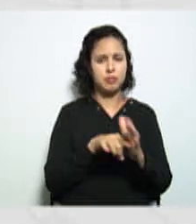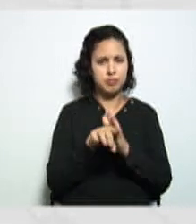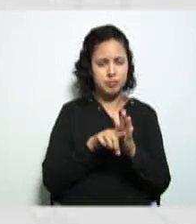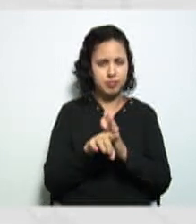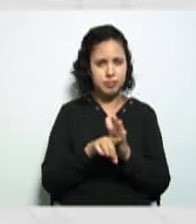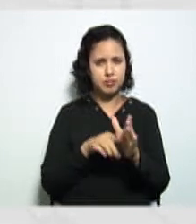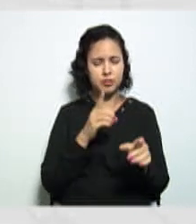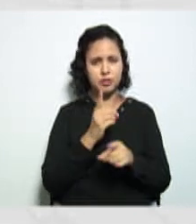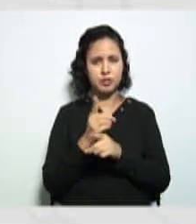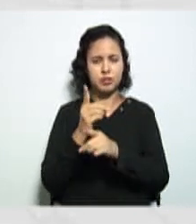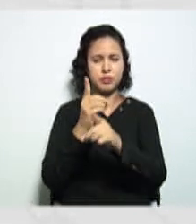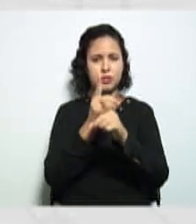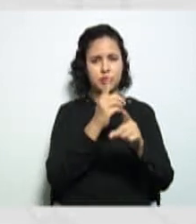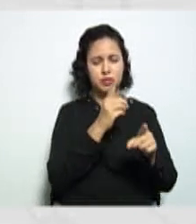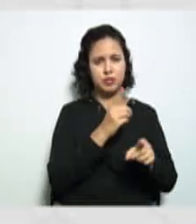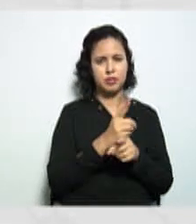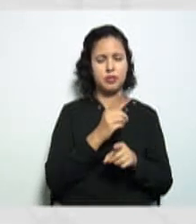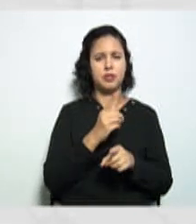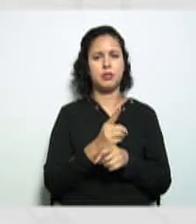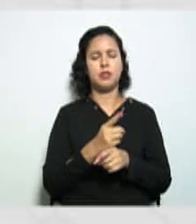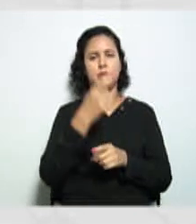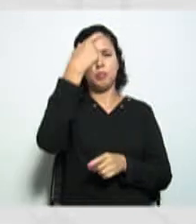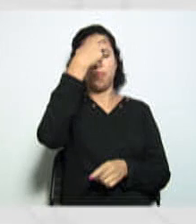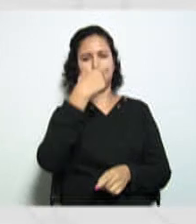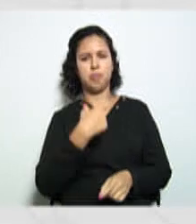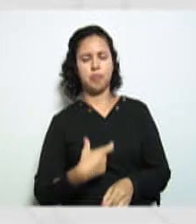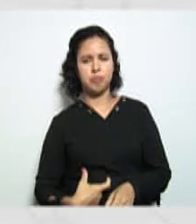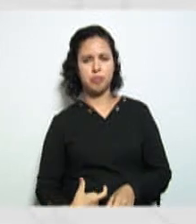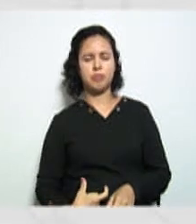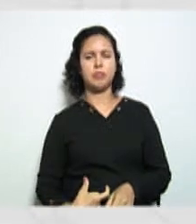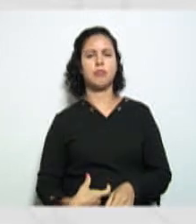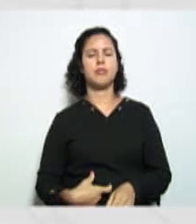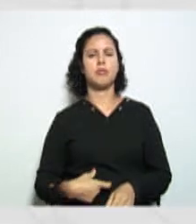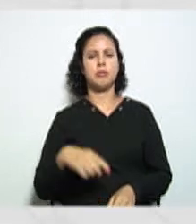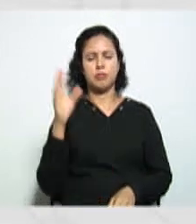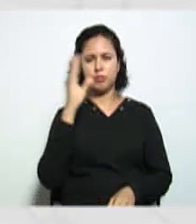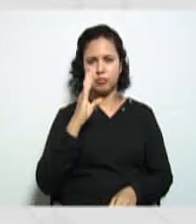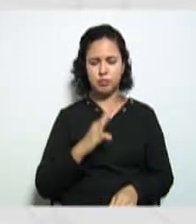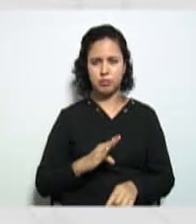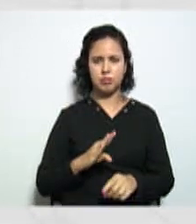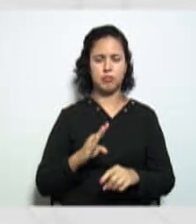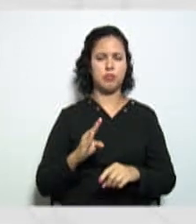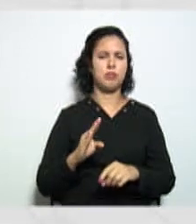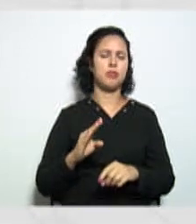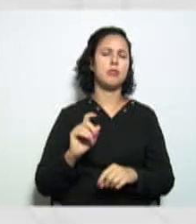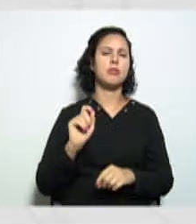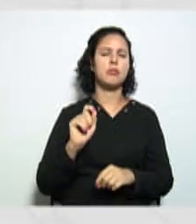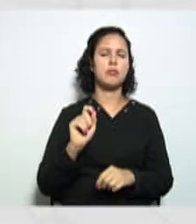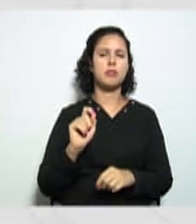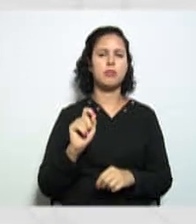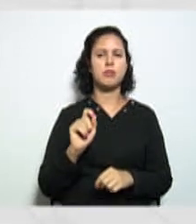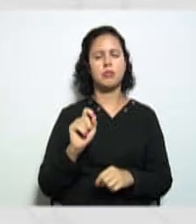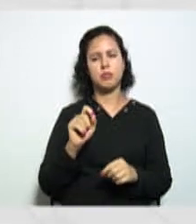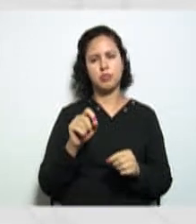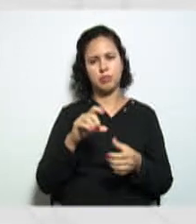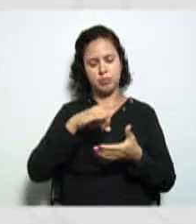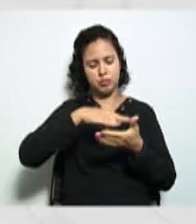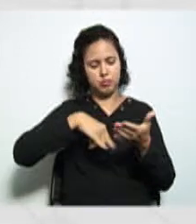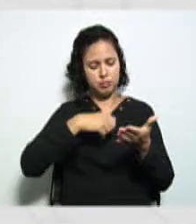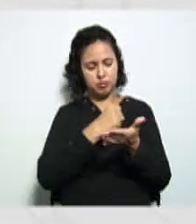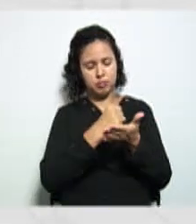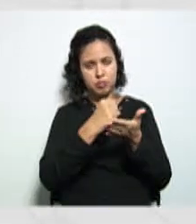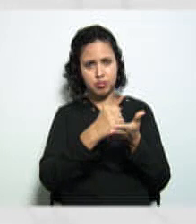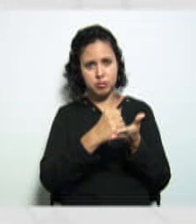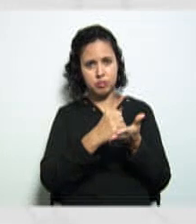identificar o perfil do empreendedor brasileiro. Por meio de um formulário, o INEI verificou que aumentar a